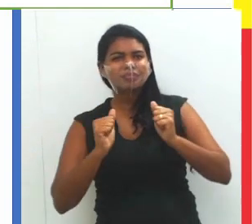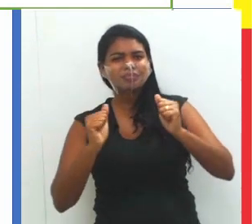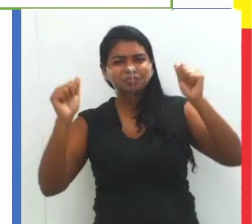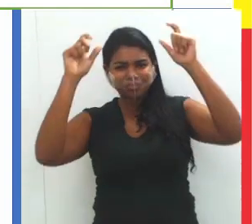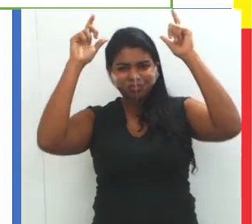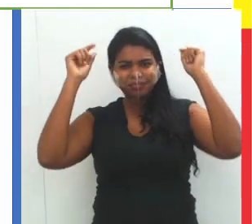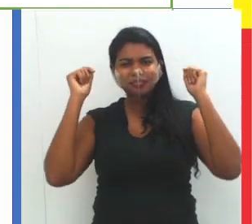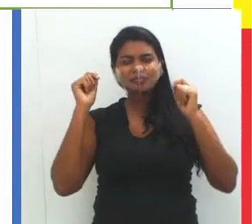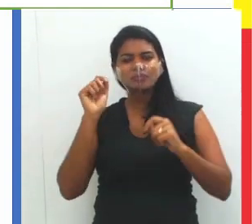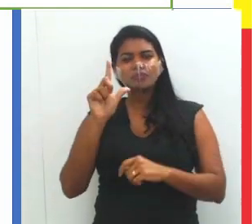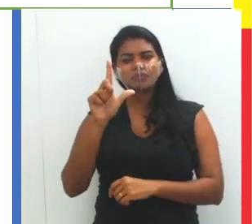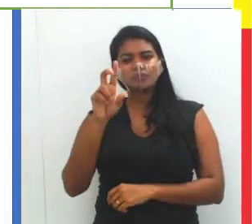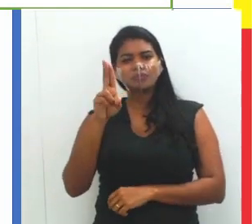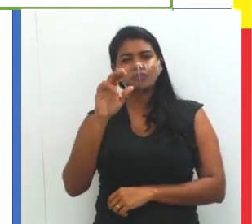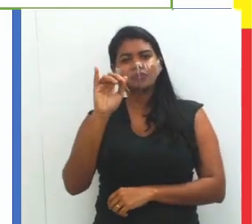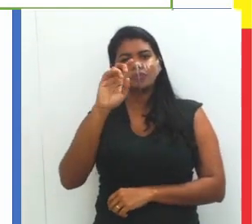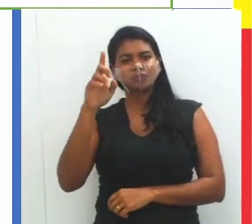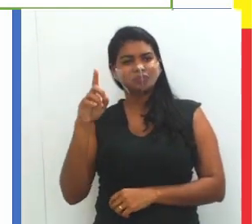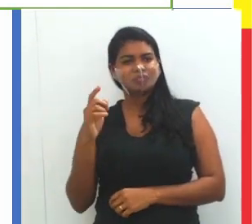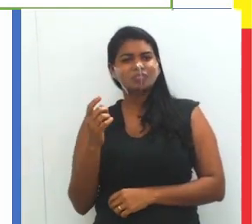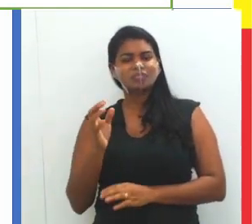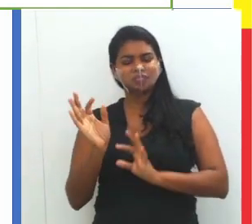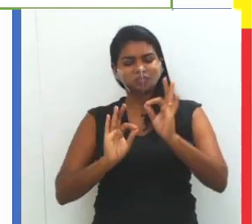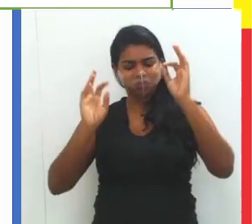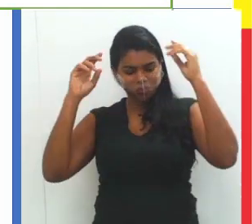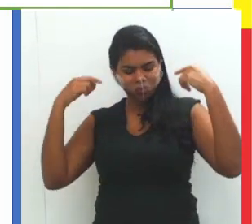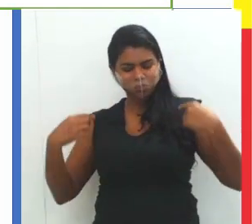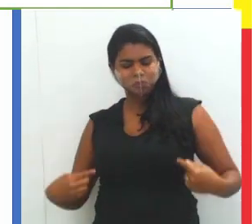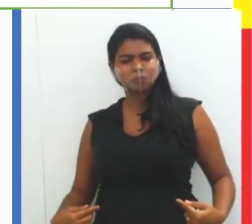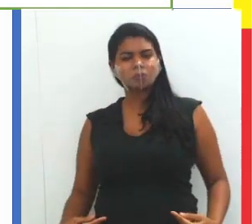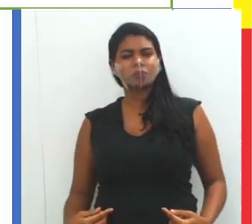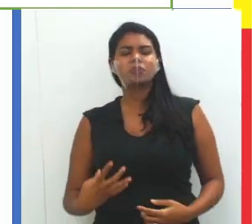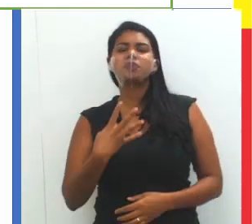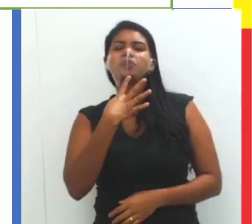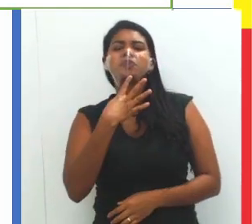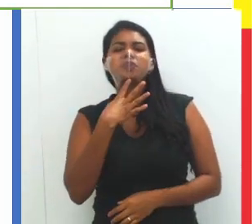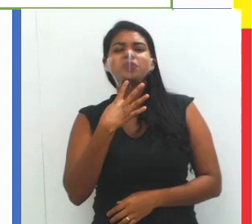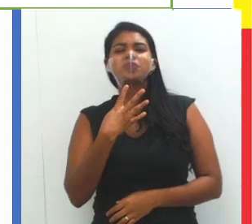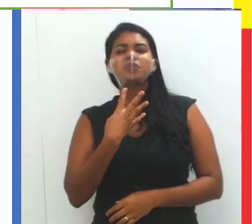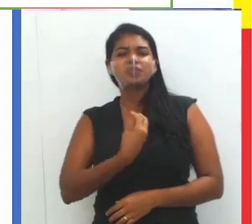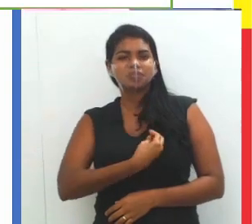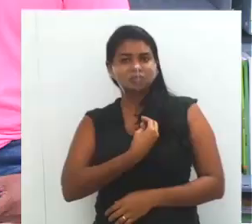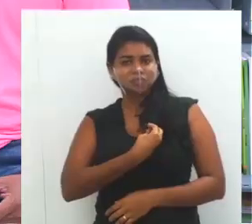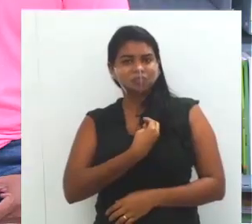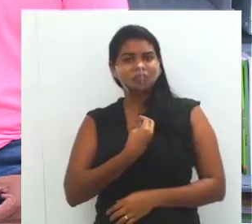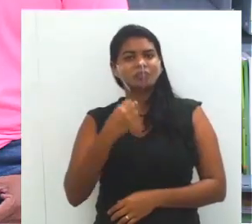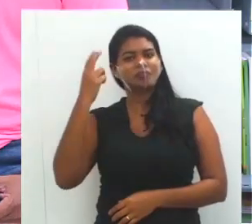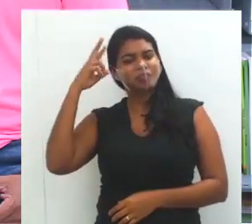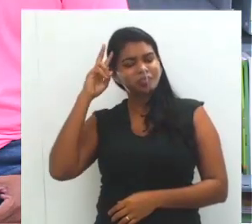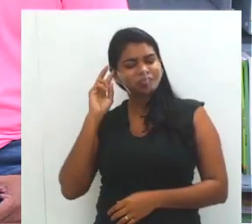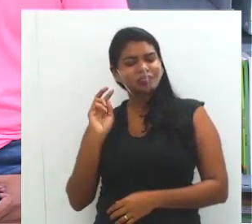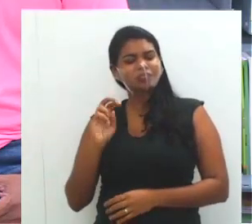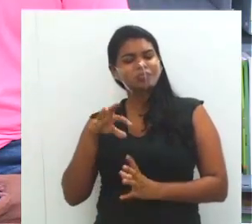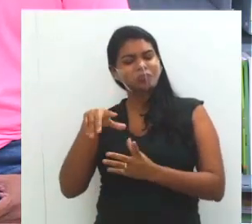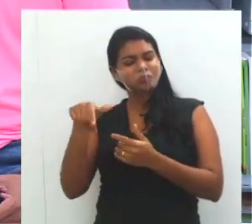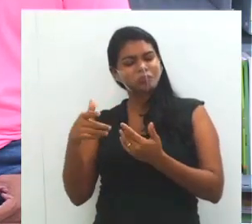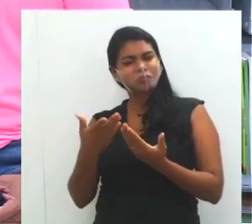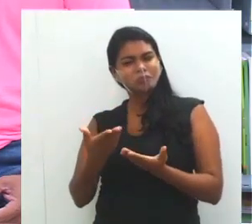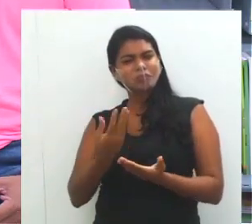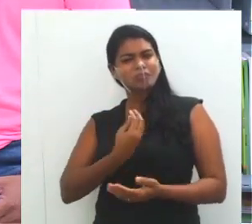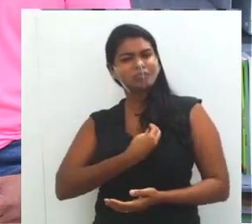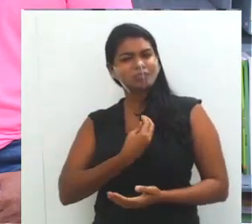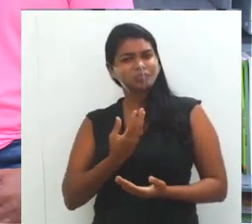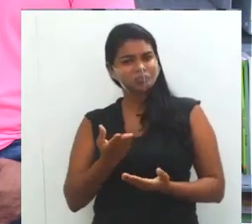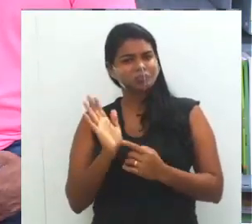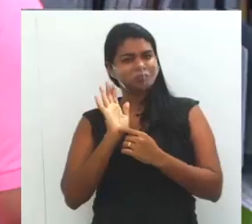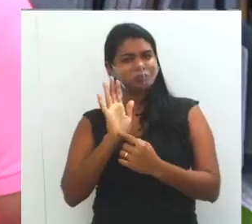o modelo, o estereótipo, a indumentária nordestina. Vamos conhecer um pouco esse mundo de Luiz Gonzaga. Vamos lá, Samuel?